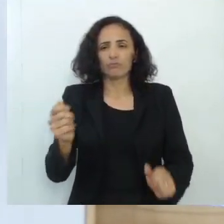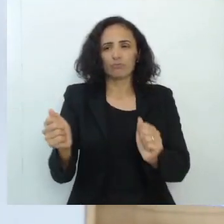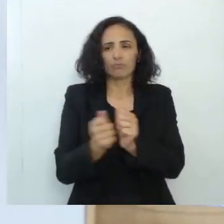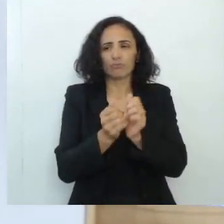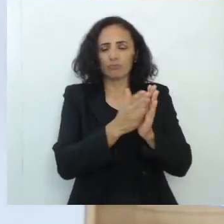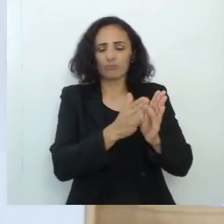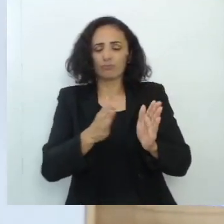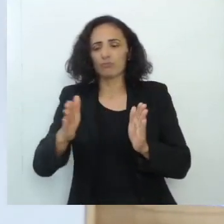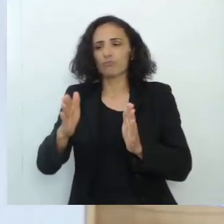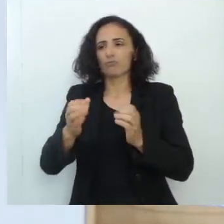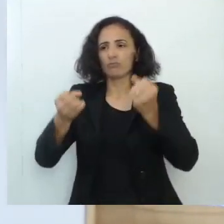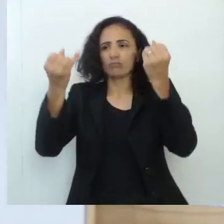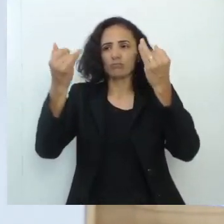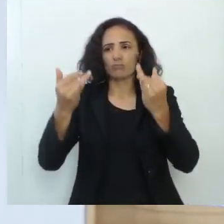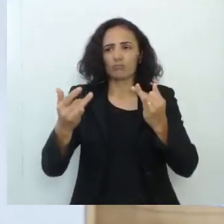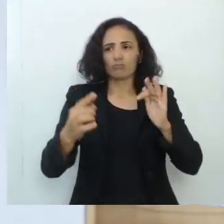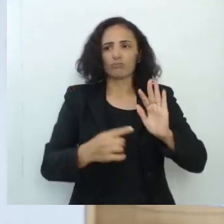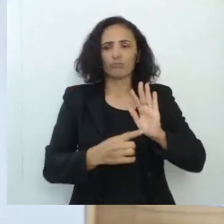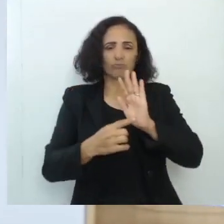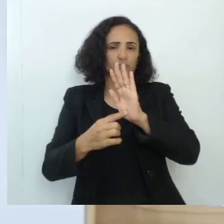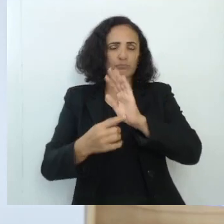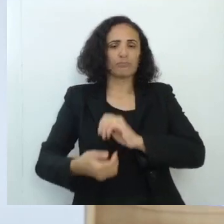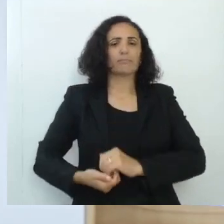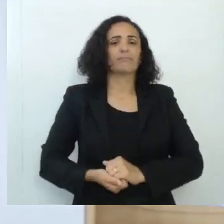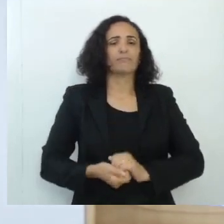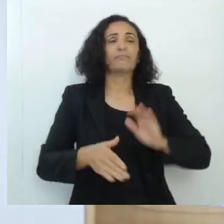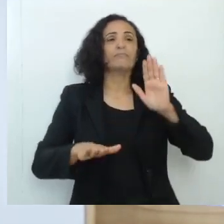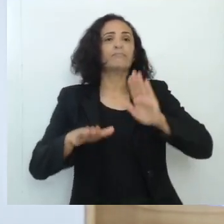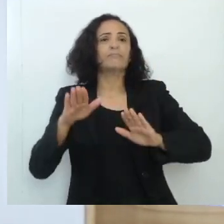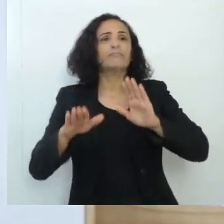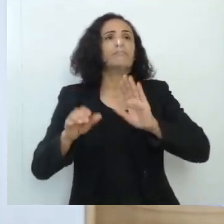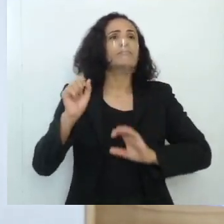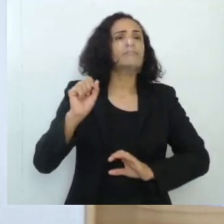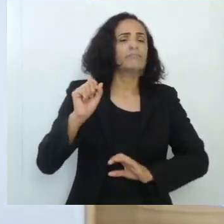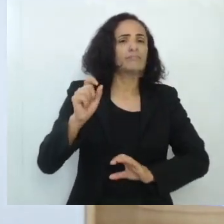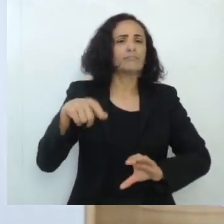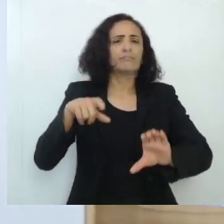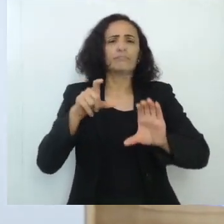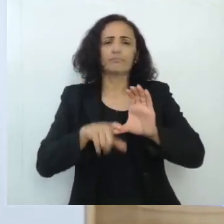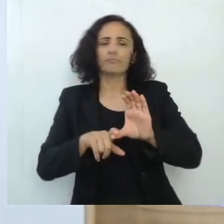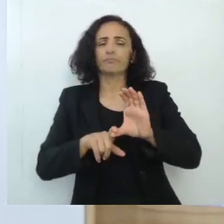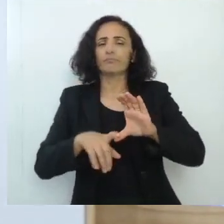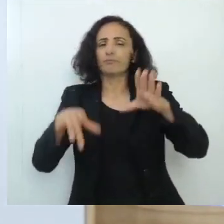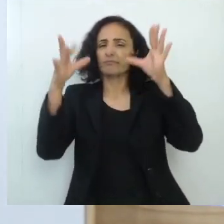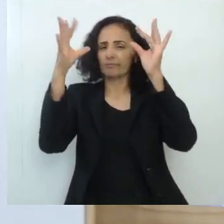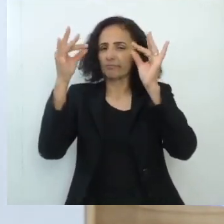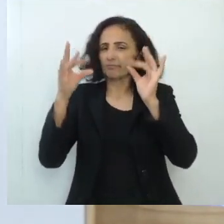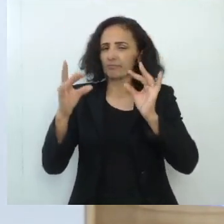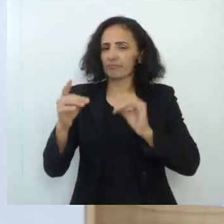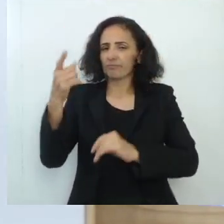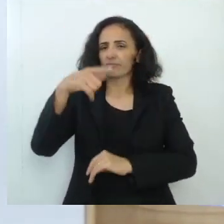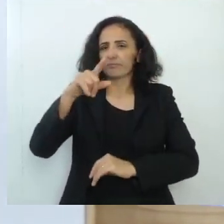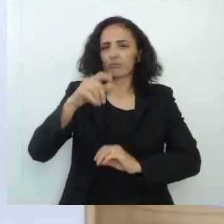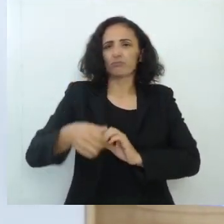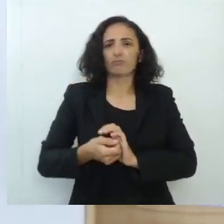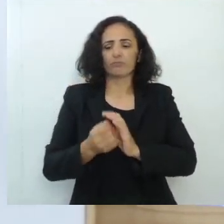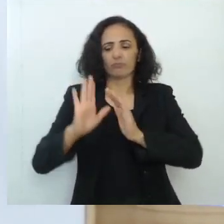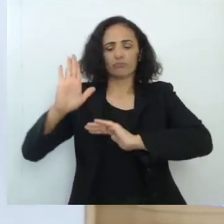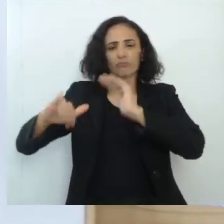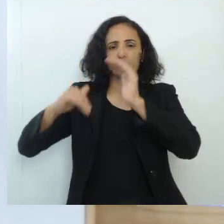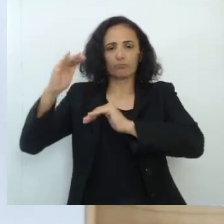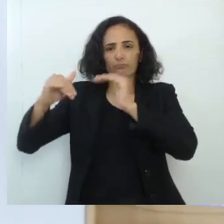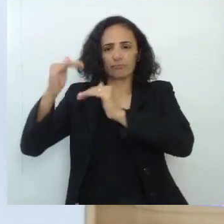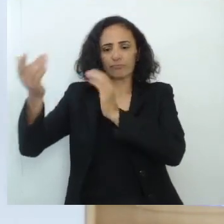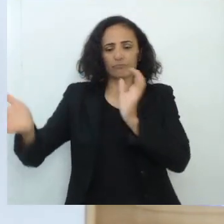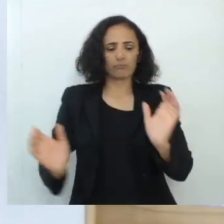juntar. E outro detalhe importante, tá? Depende da água para a fecundação, não forma semente, mas tem um detalhe. Ela já é um pouquinho mais evoluída do que as